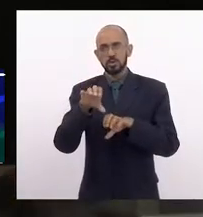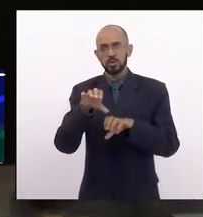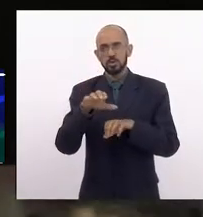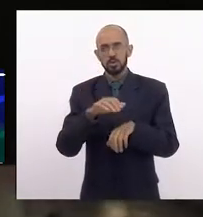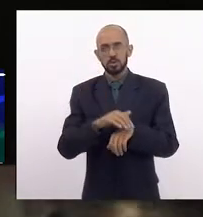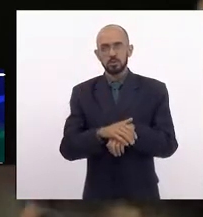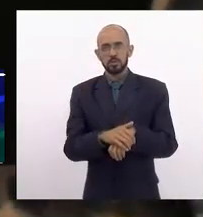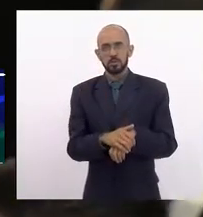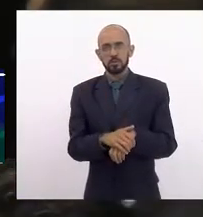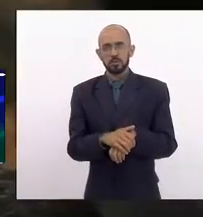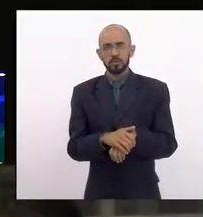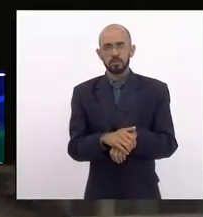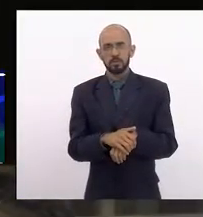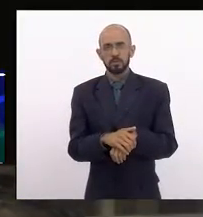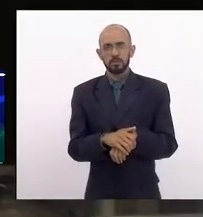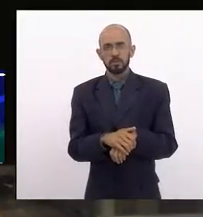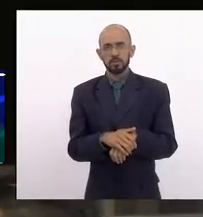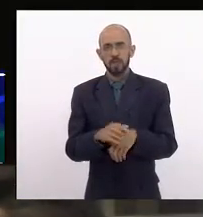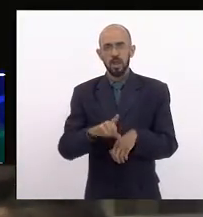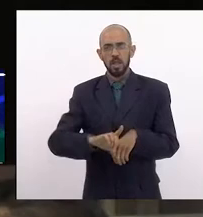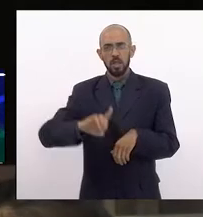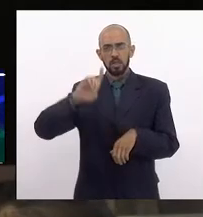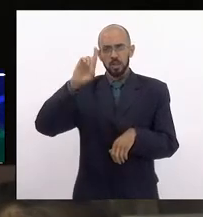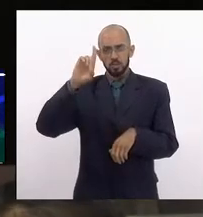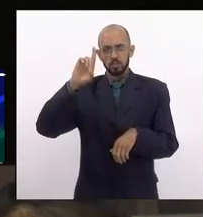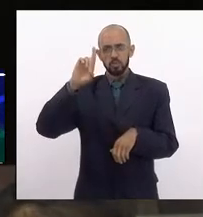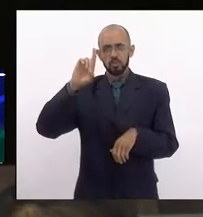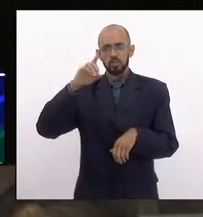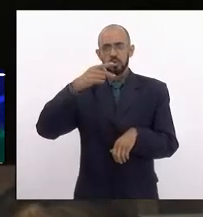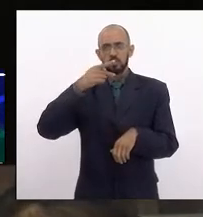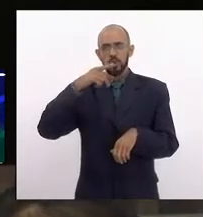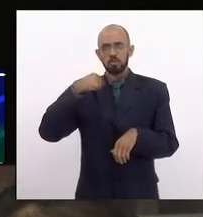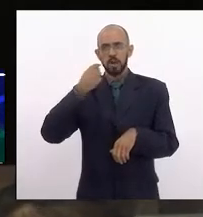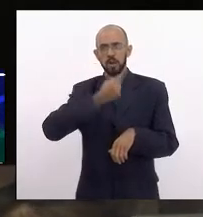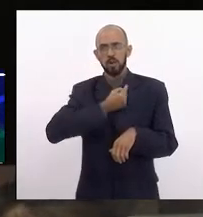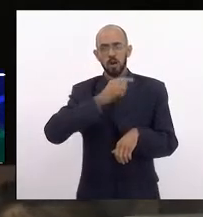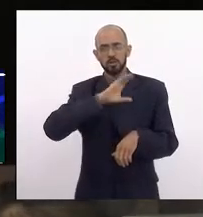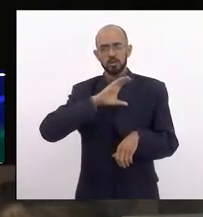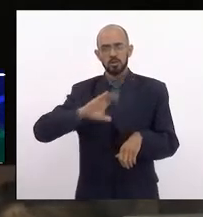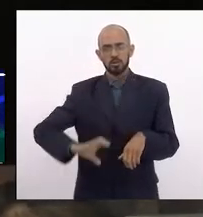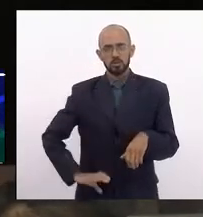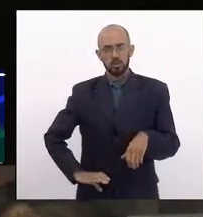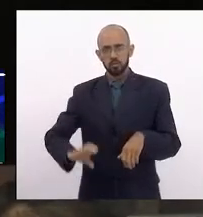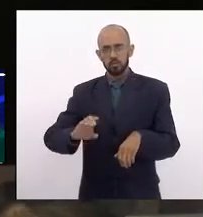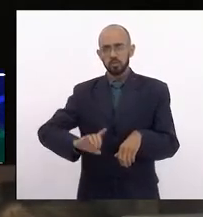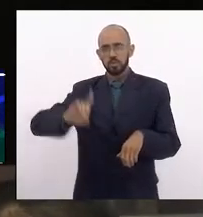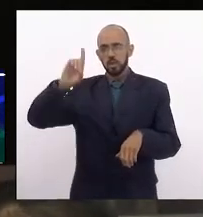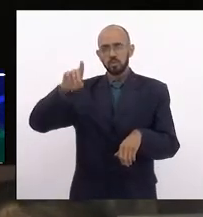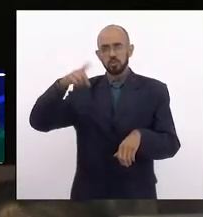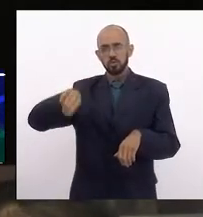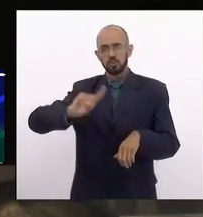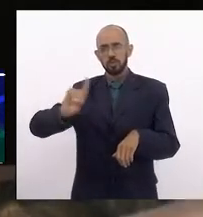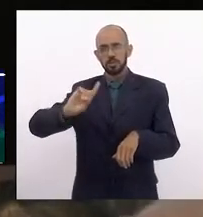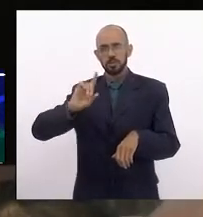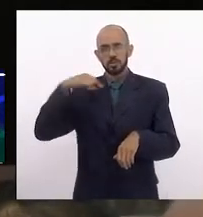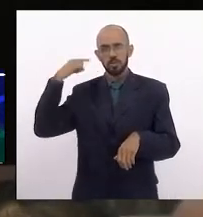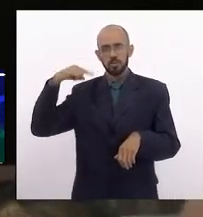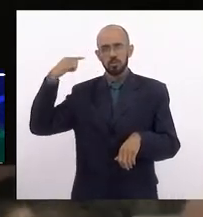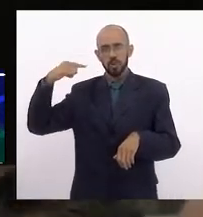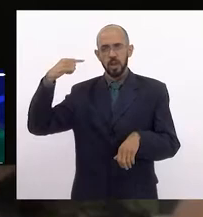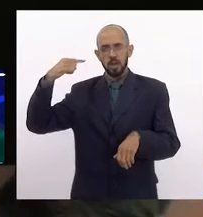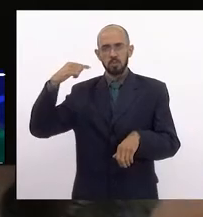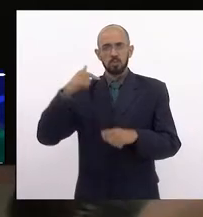bonitinho deputado do a parte que Deus eu falo agora para nós cristãos Deus não precisa de advogado porque ele é advogado